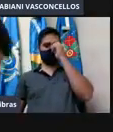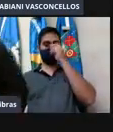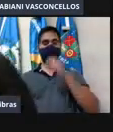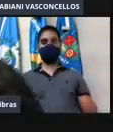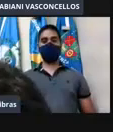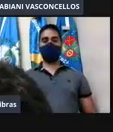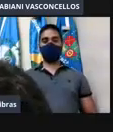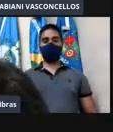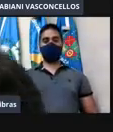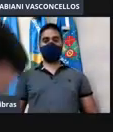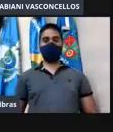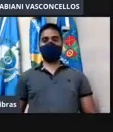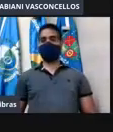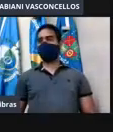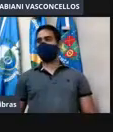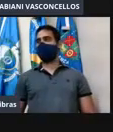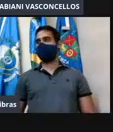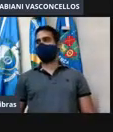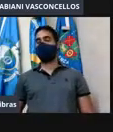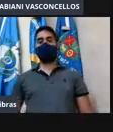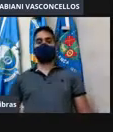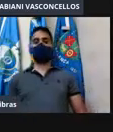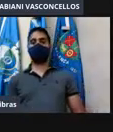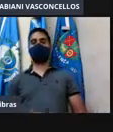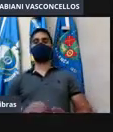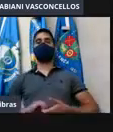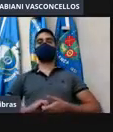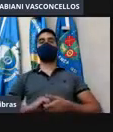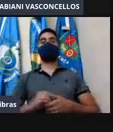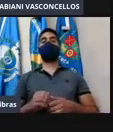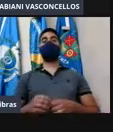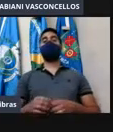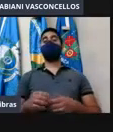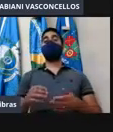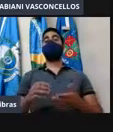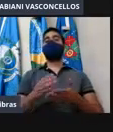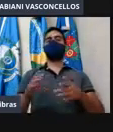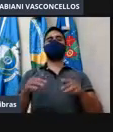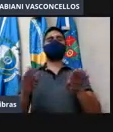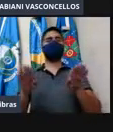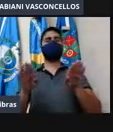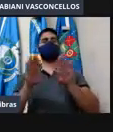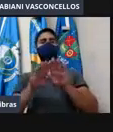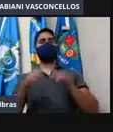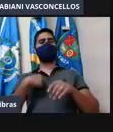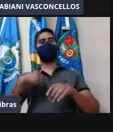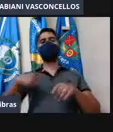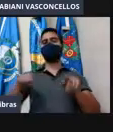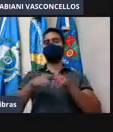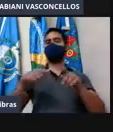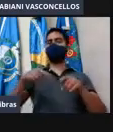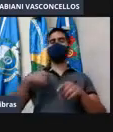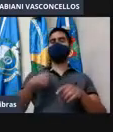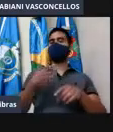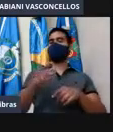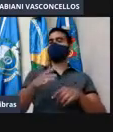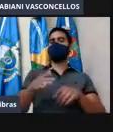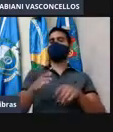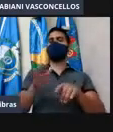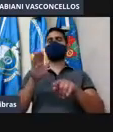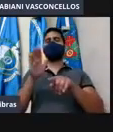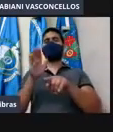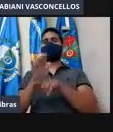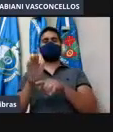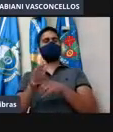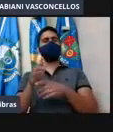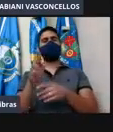Juparanã, uma em São Francisco, mas acabaram essas barreiras, né? Eu mesmo fui contra a questão de apoio, né?